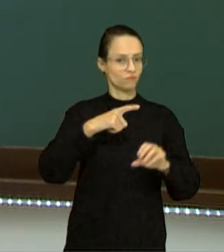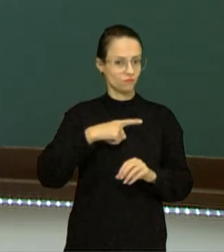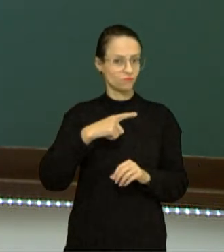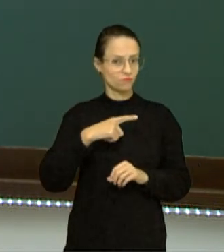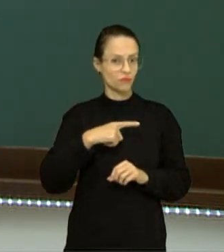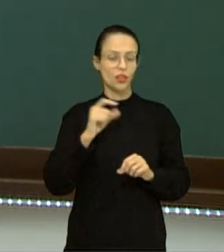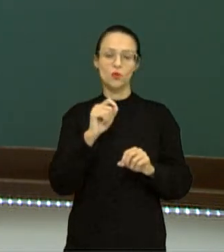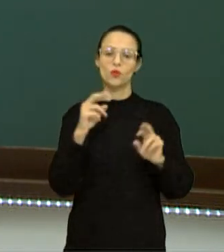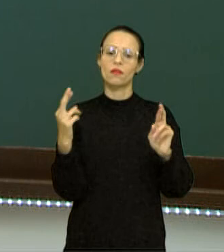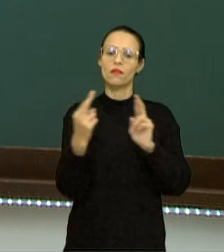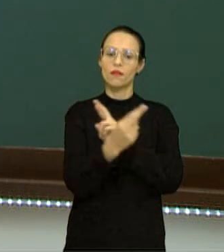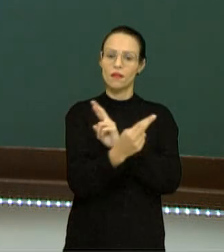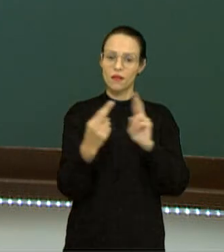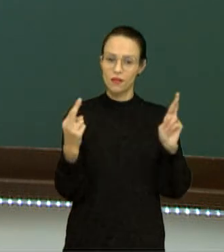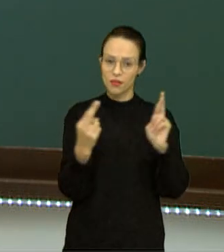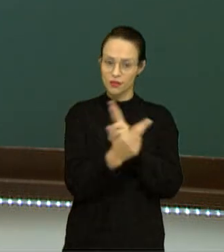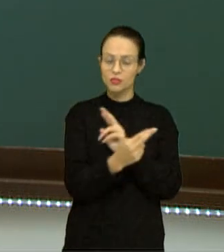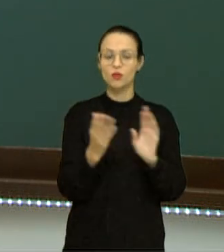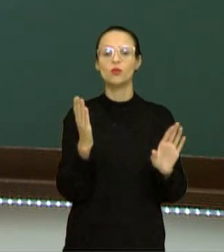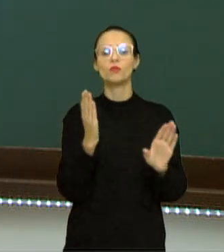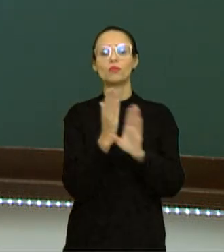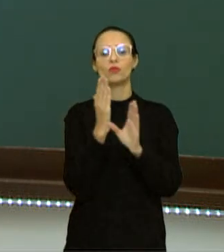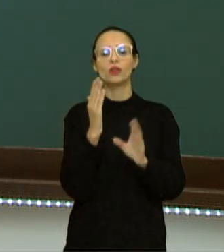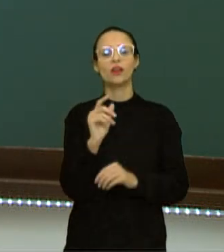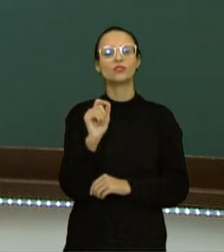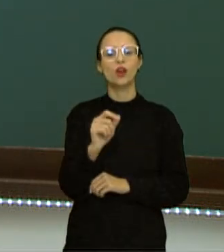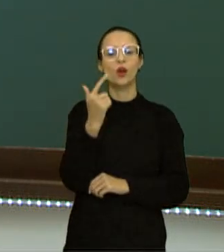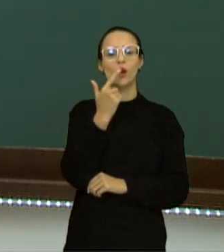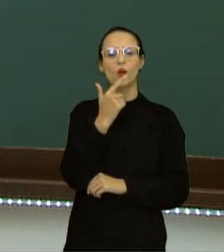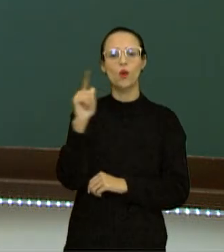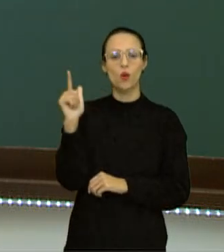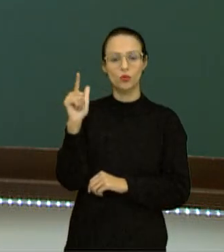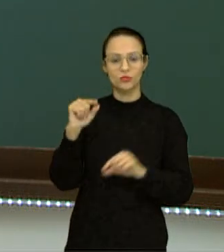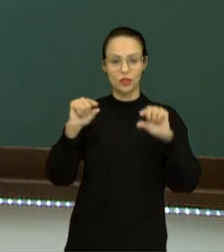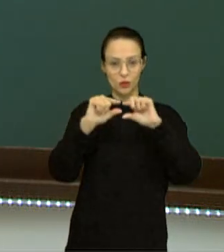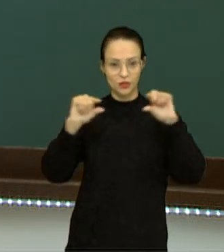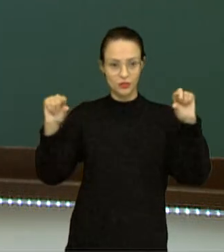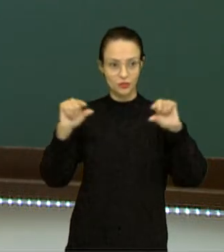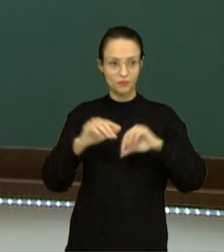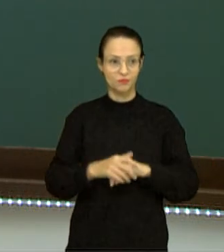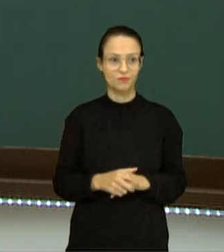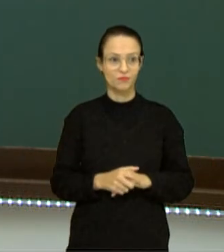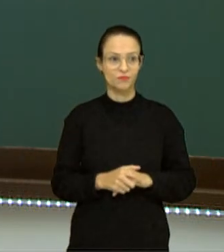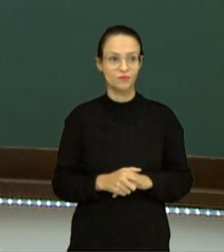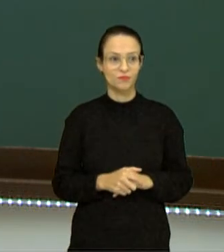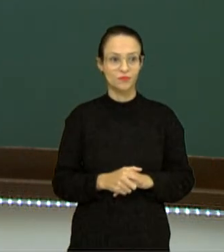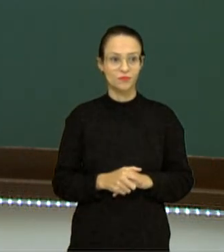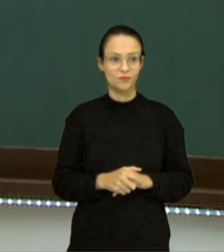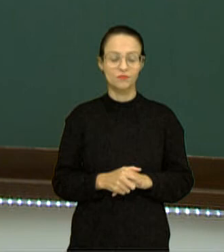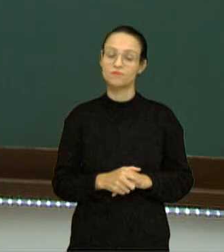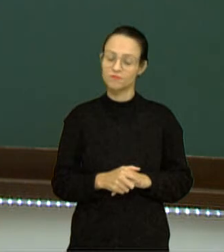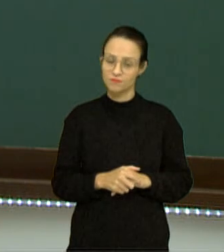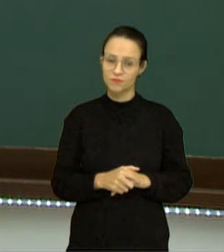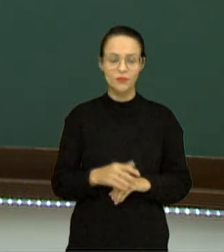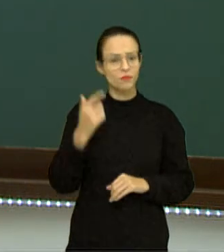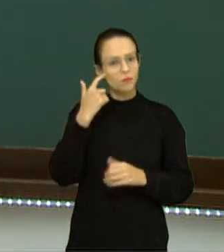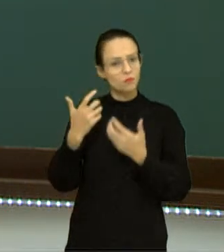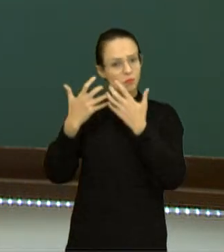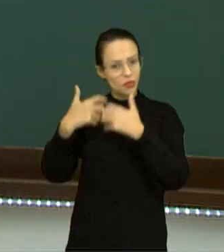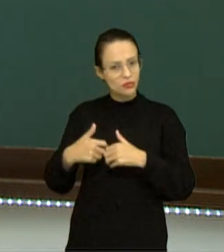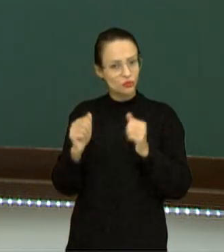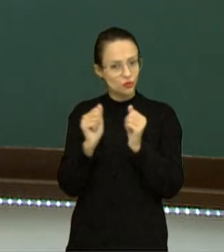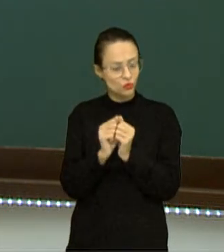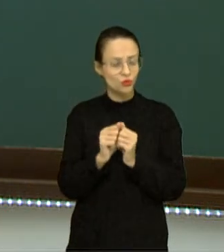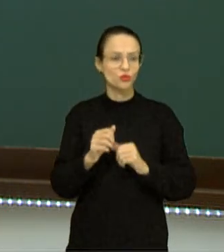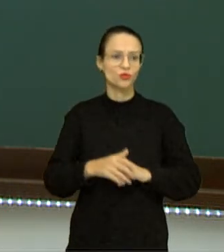uma relação em virtude de outra oração anterior. Temos aqui, pensando juntos,